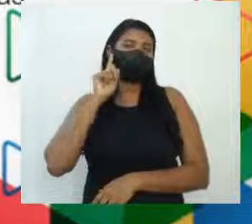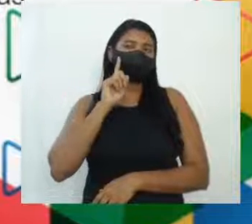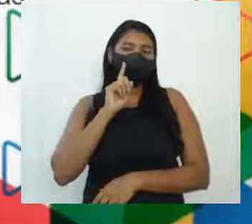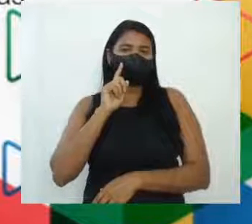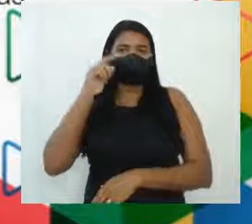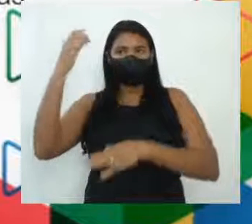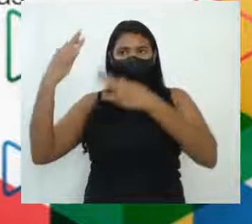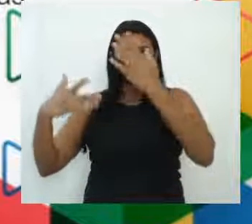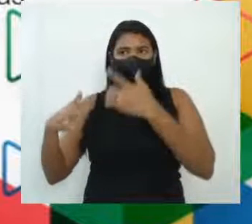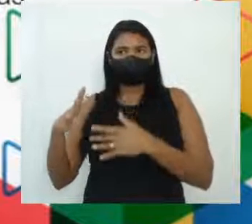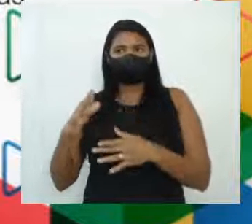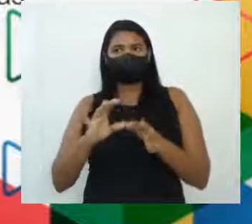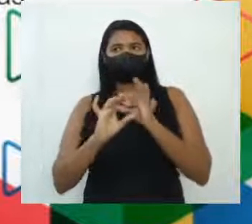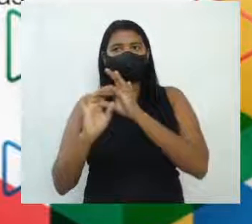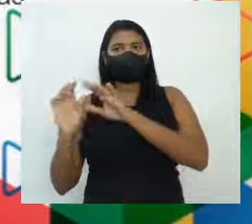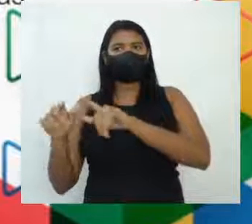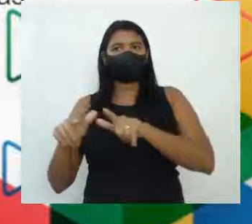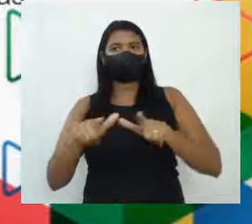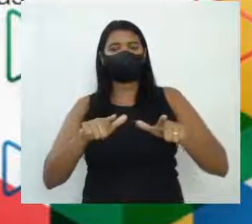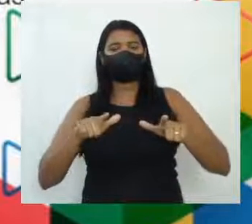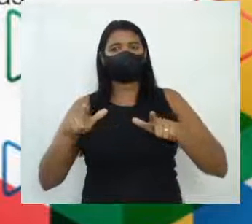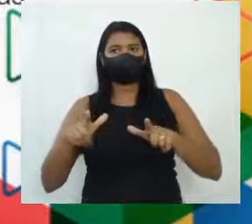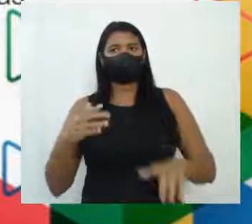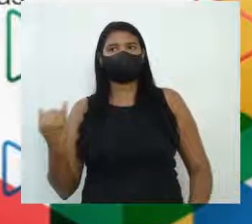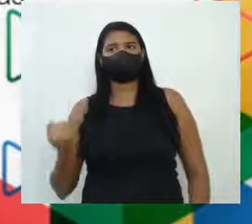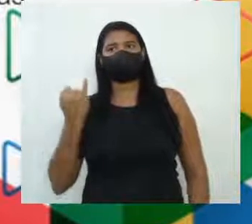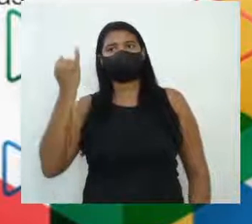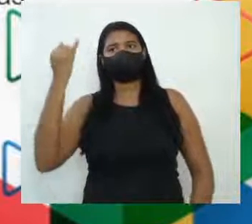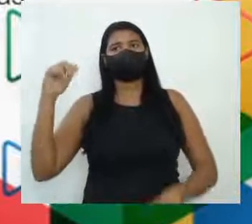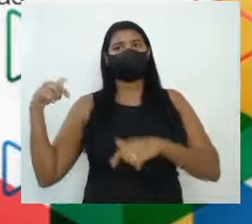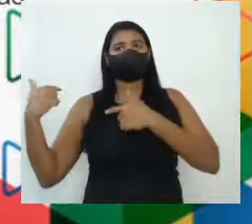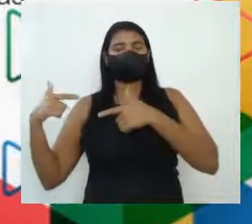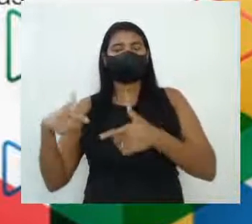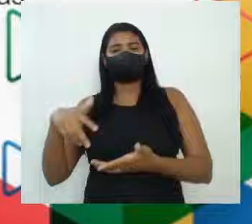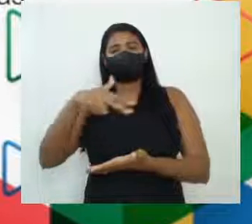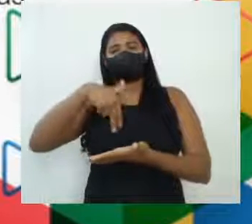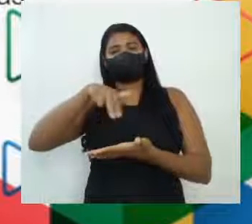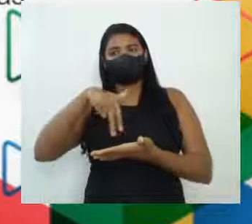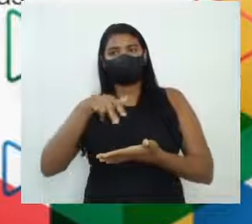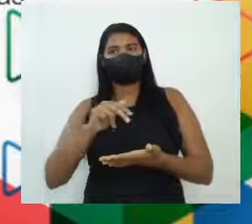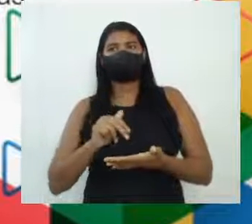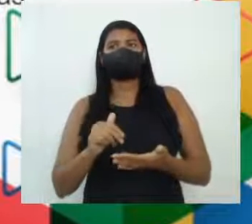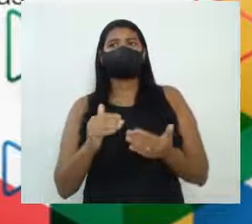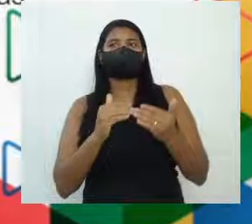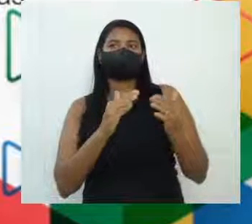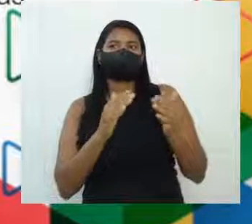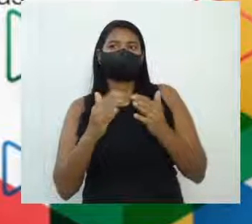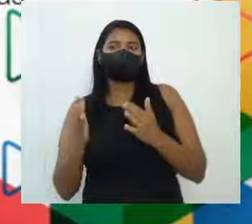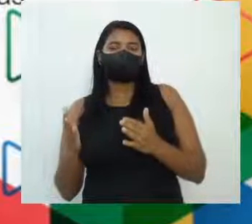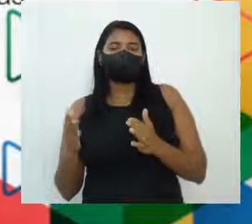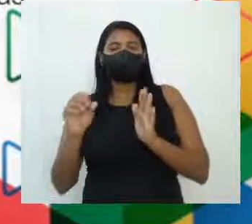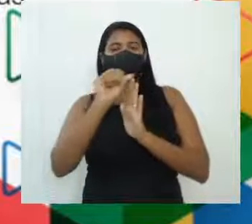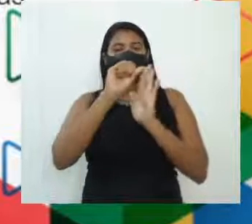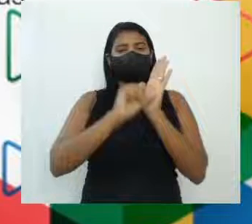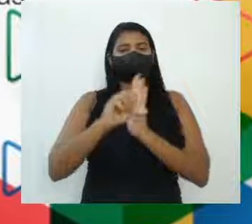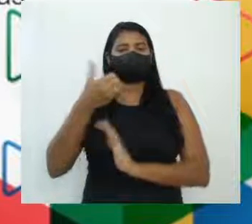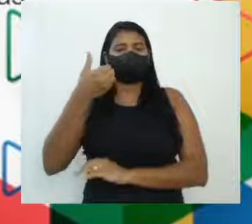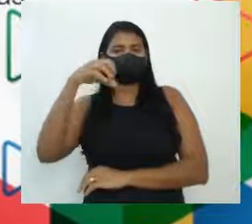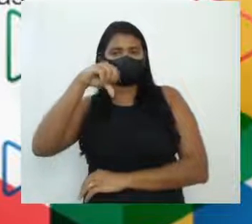União Soviética um local importante para ela trabalhar, né? A abertura para ela trabalhar. Isso vai acontecer lá no século XIX,